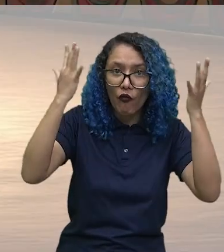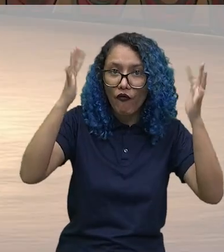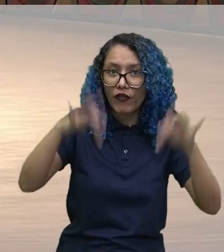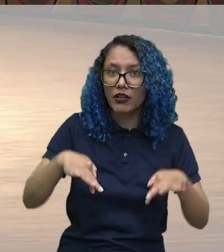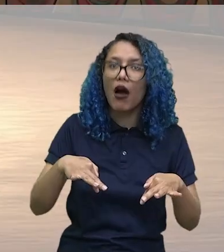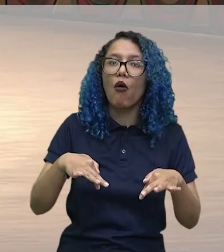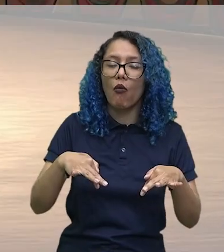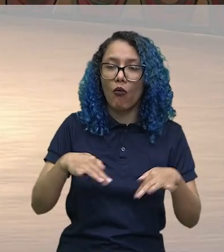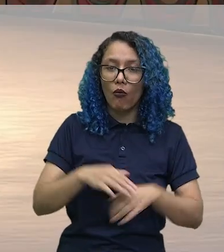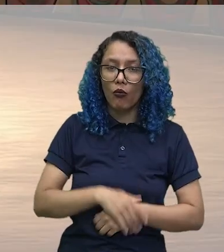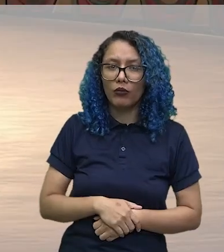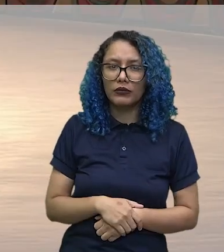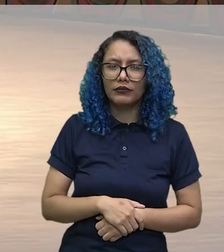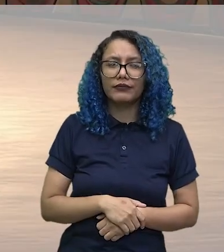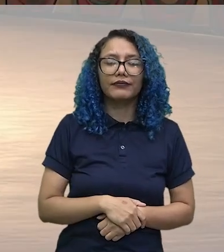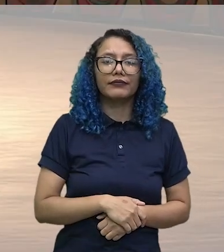noite.